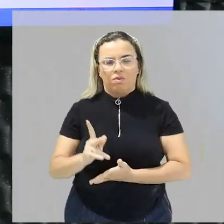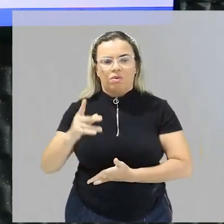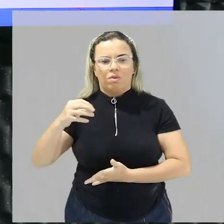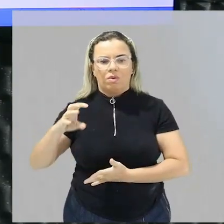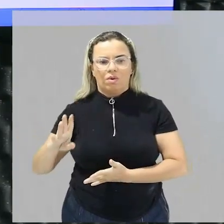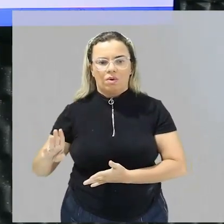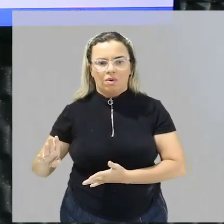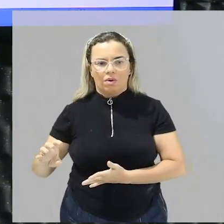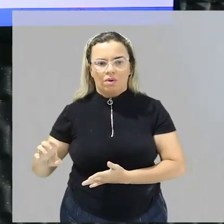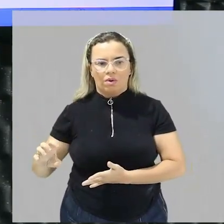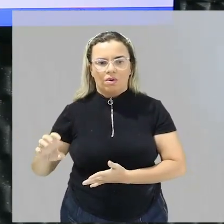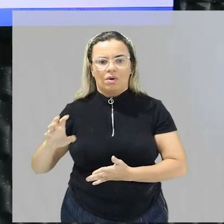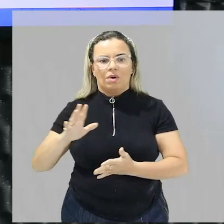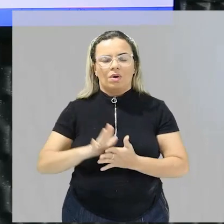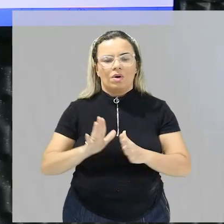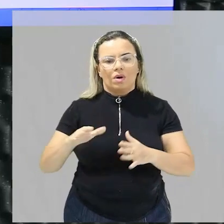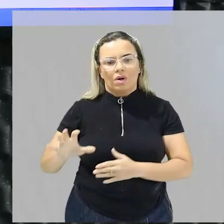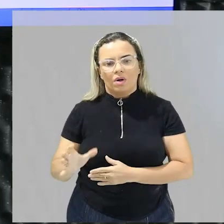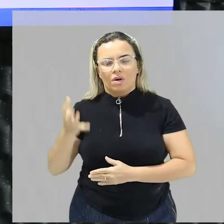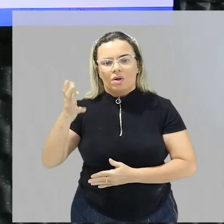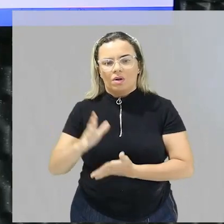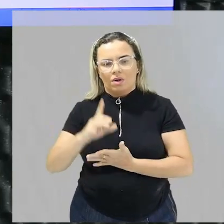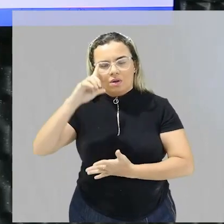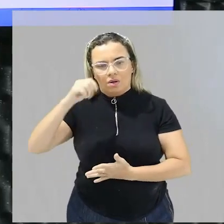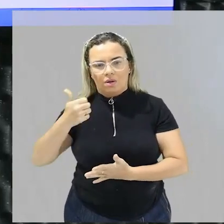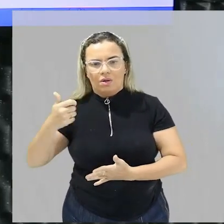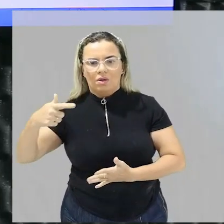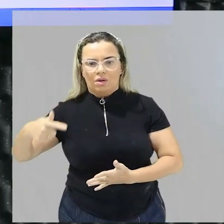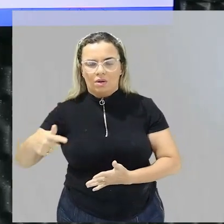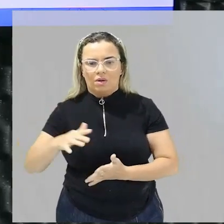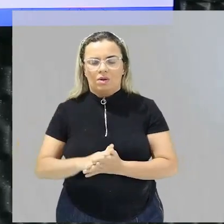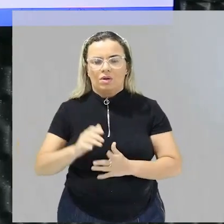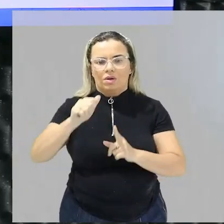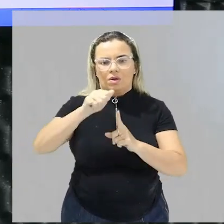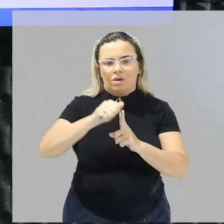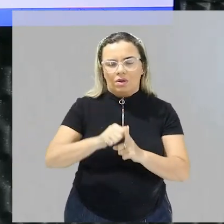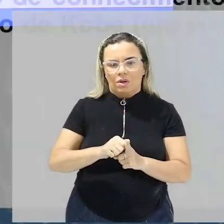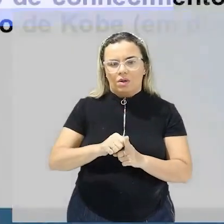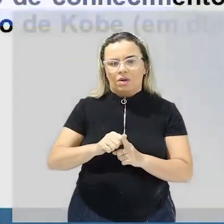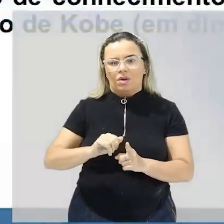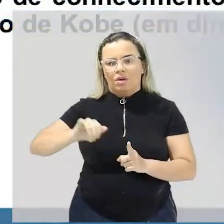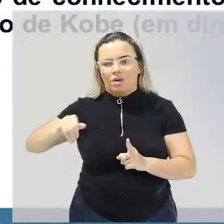Kobe, acontecido no dia 17 de janeiro de